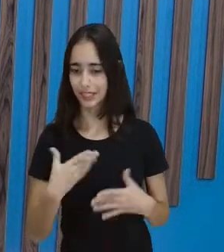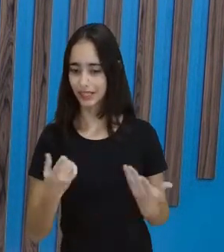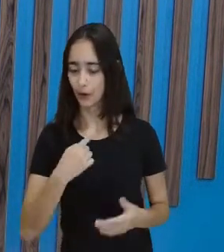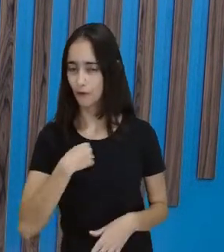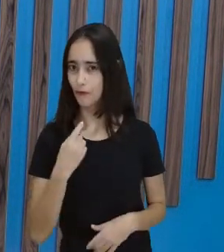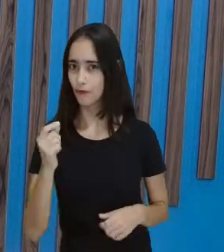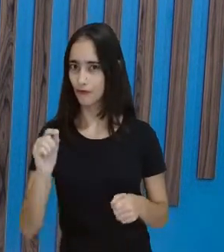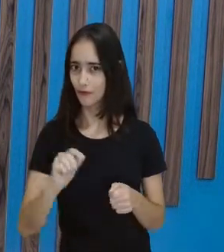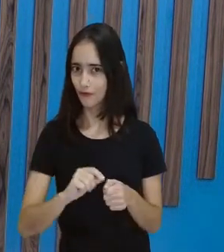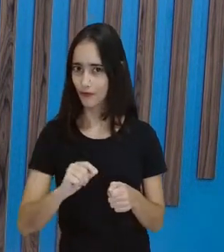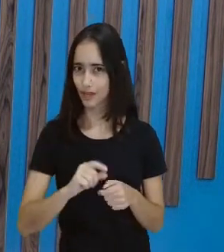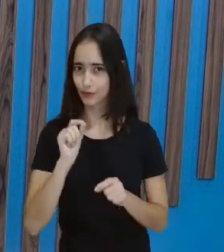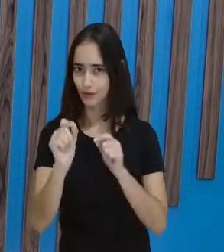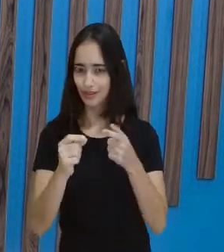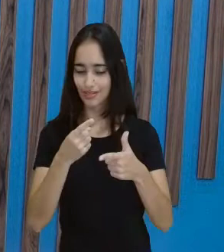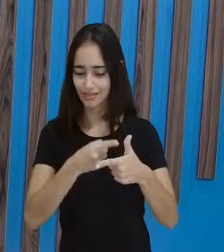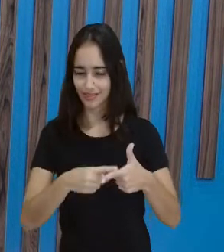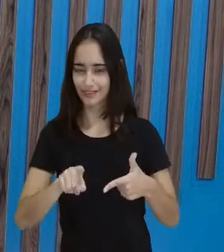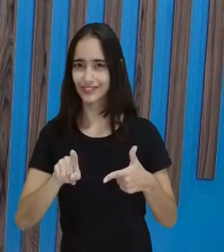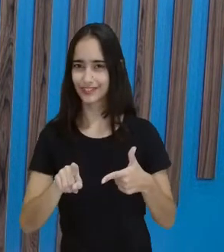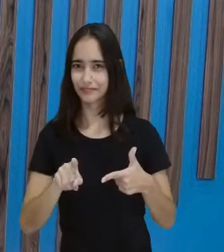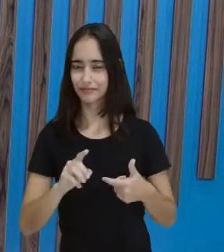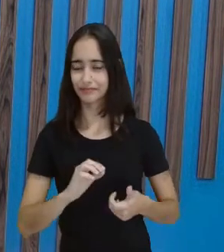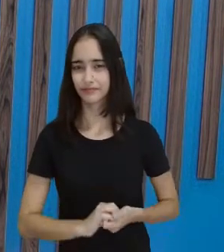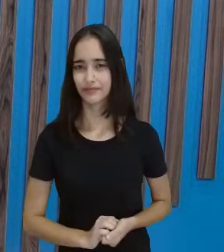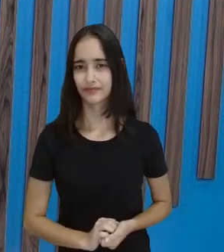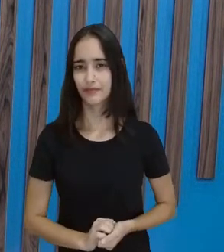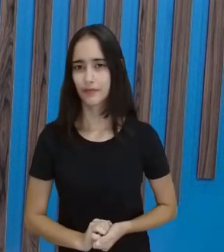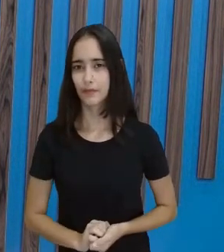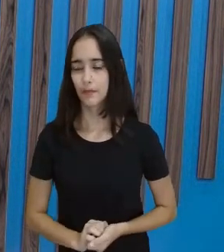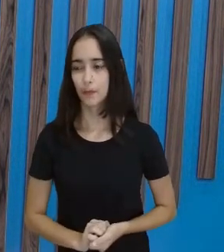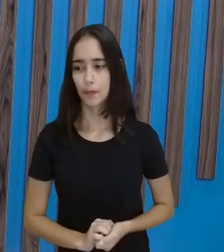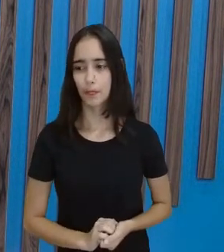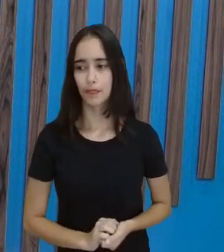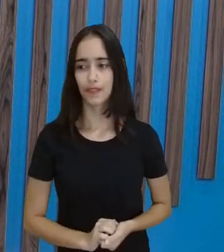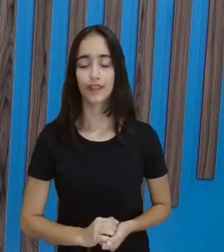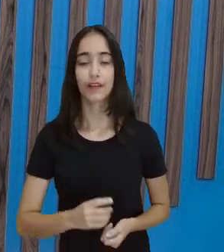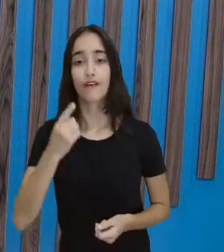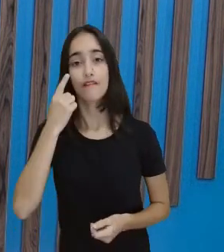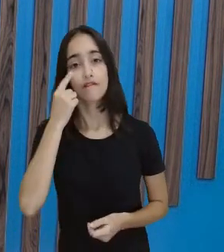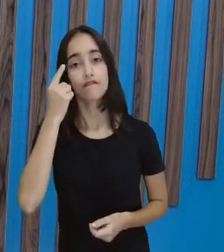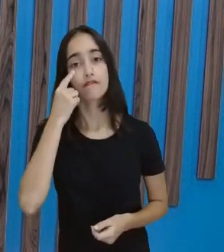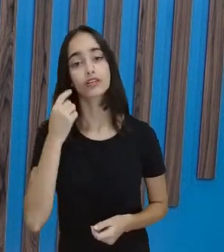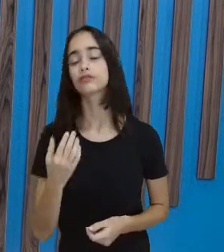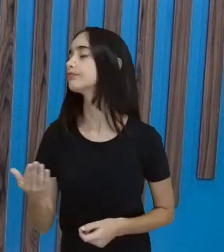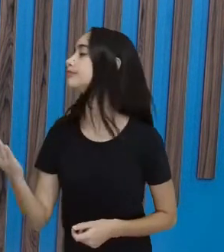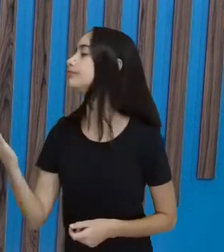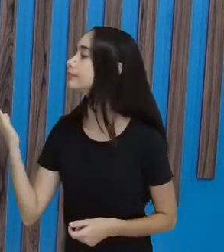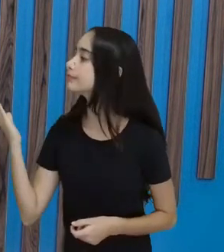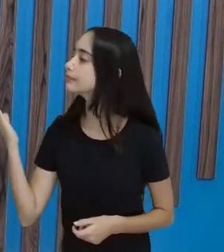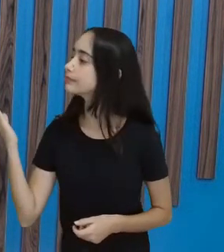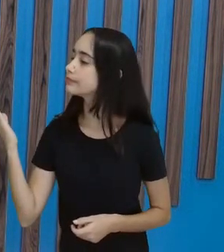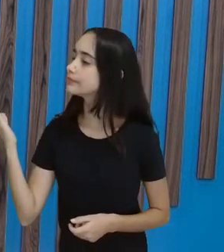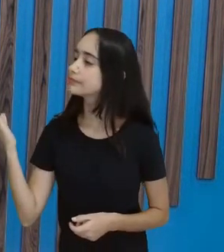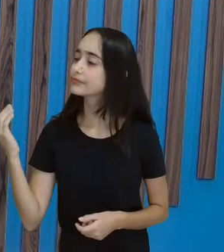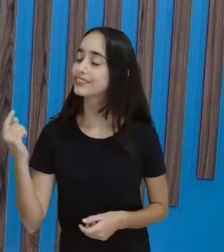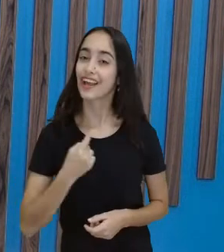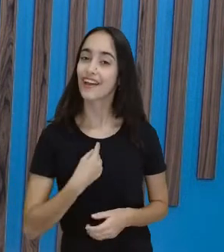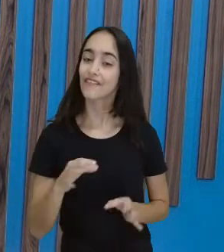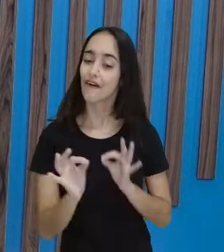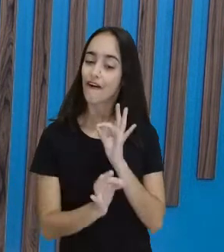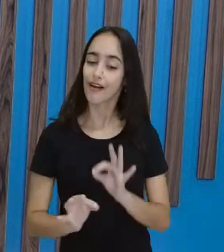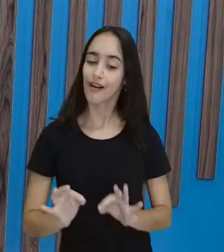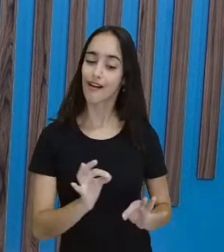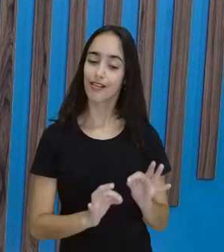uma divisão enquanto medida. Olha só, eu vou formar grupinhos de